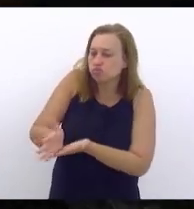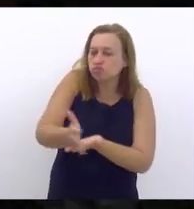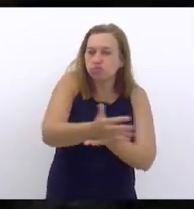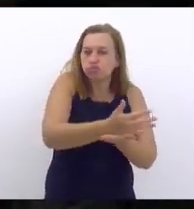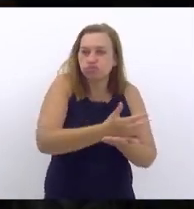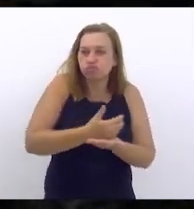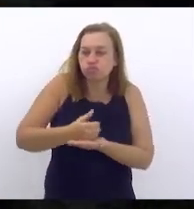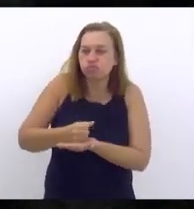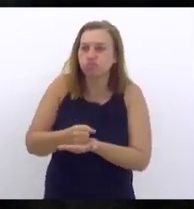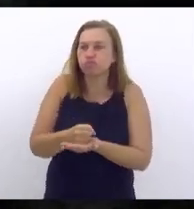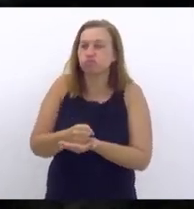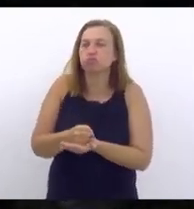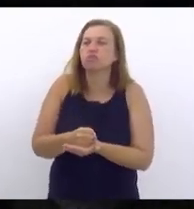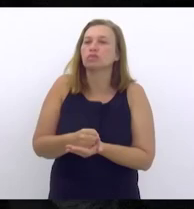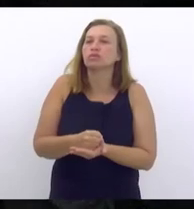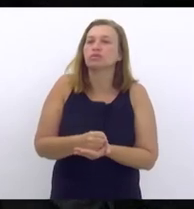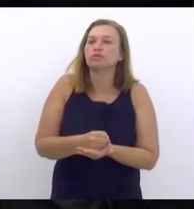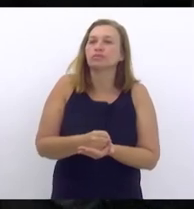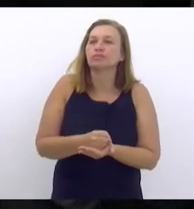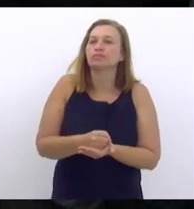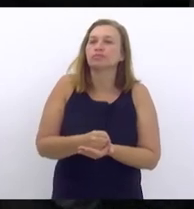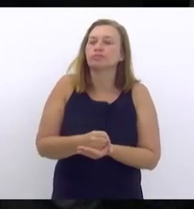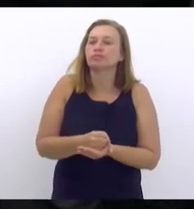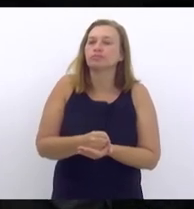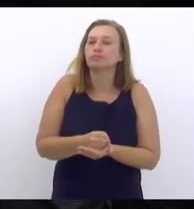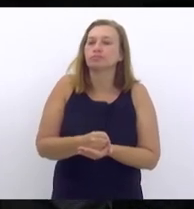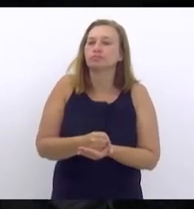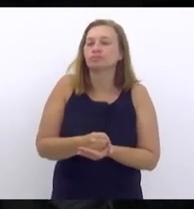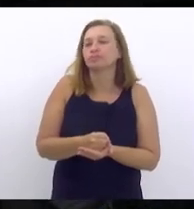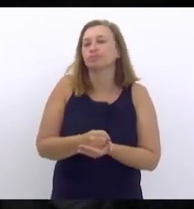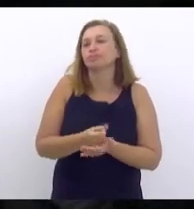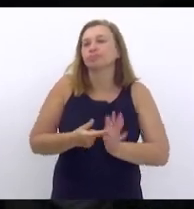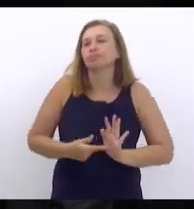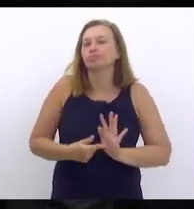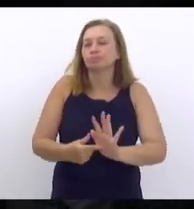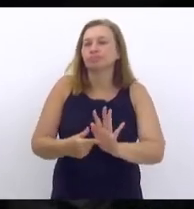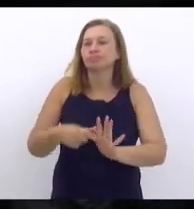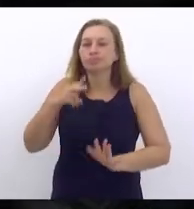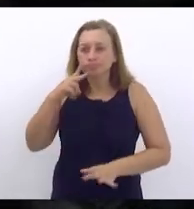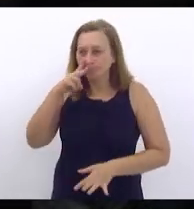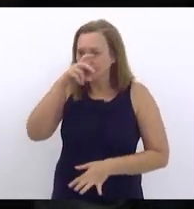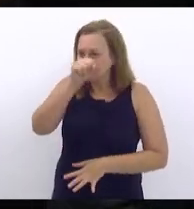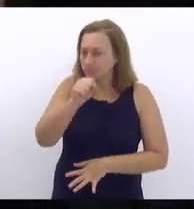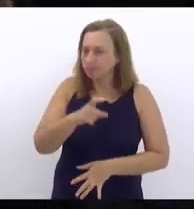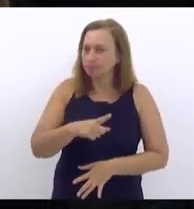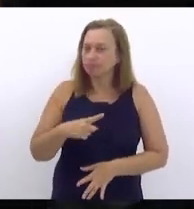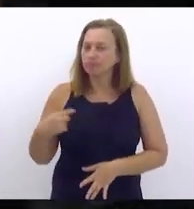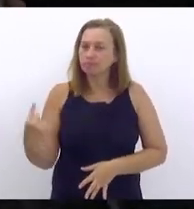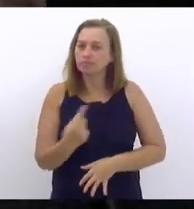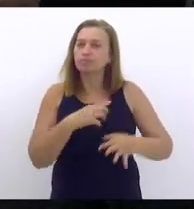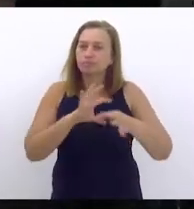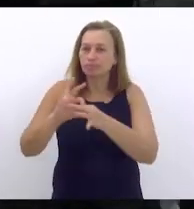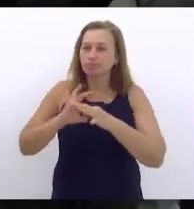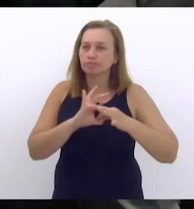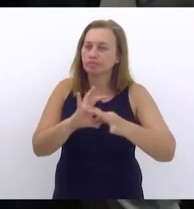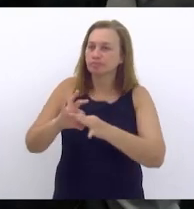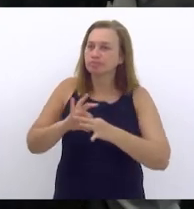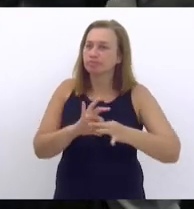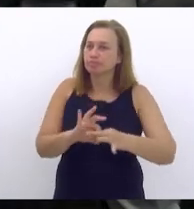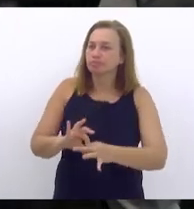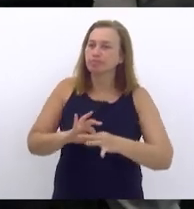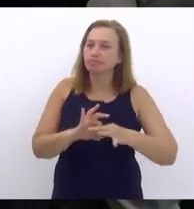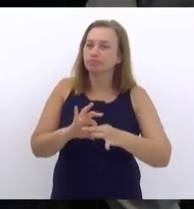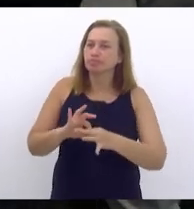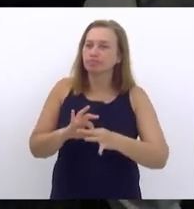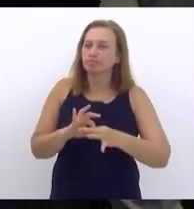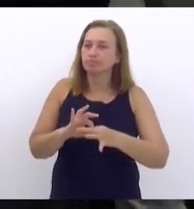que pulverizando o recorde anterior e demonstrando a força da nossa união, chegando